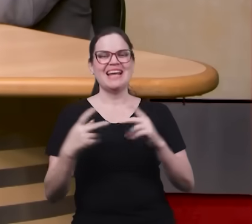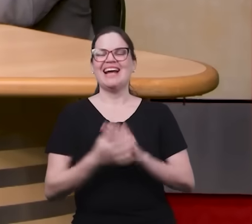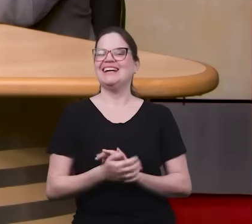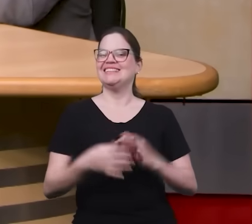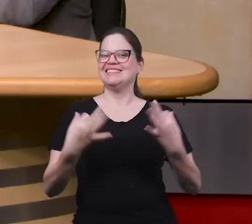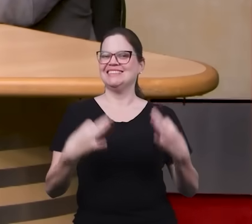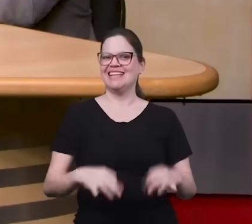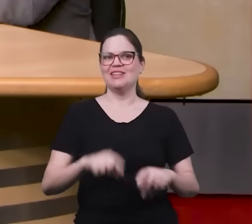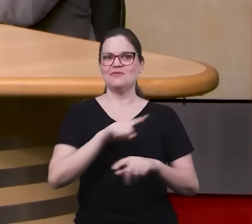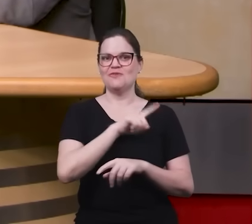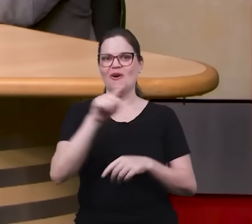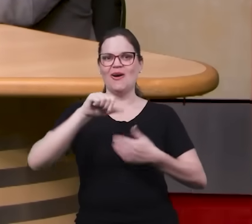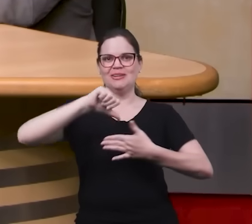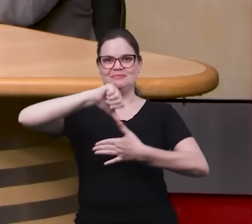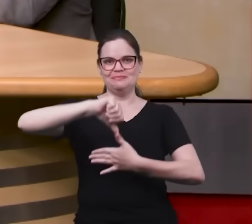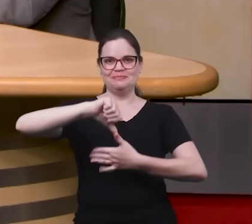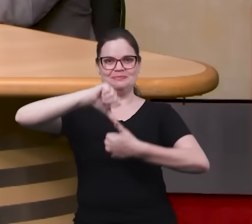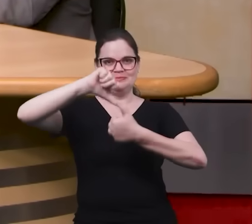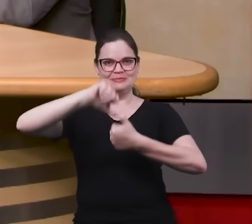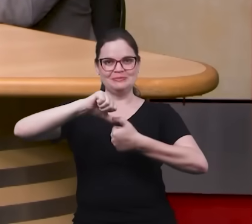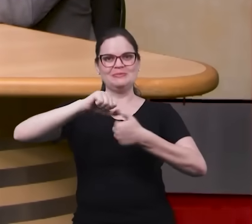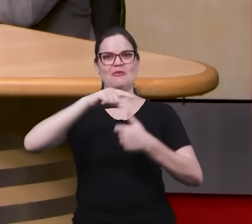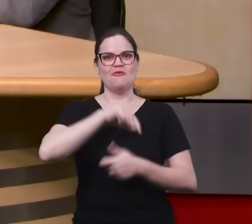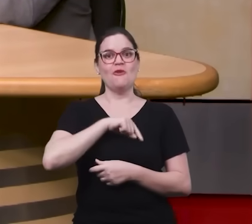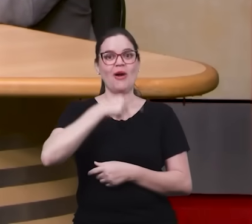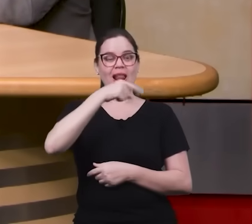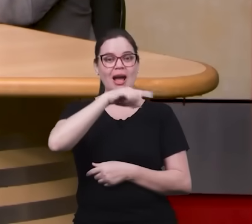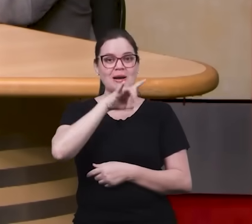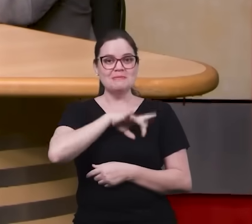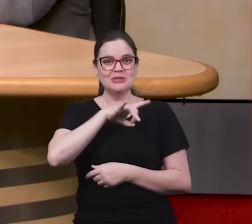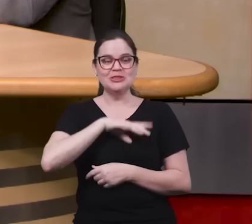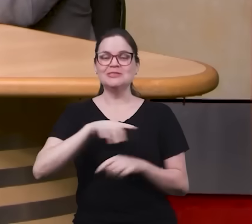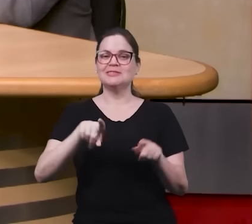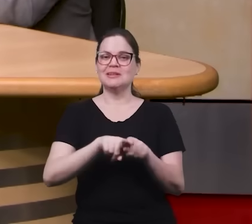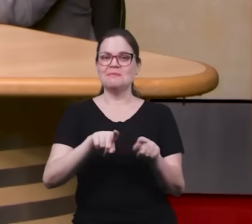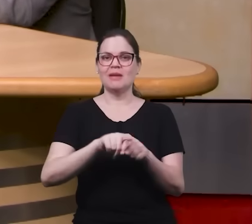América Central, México, mas está de volta aqui no nosso